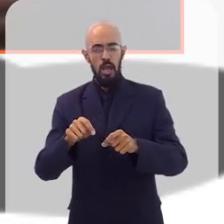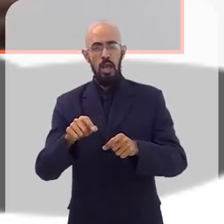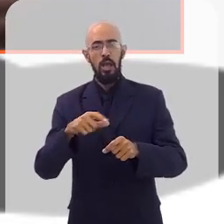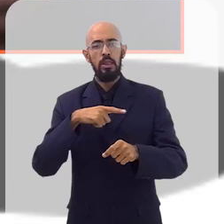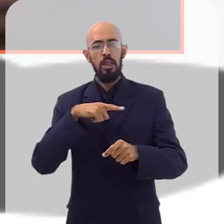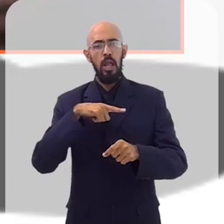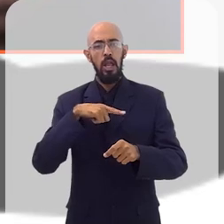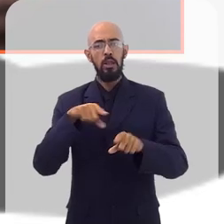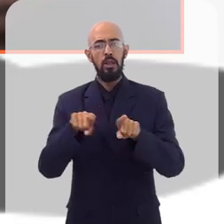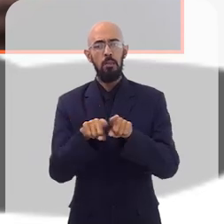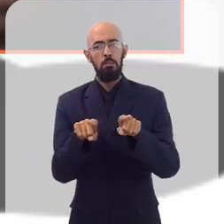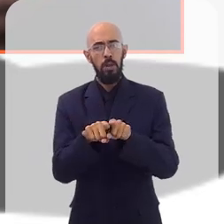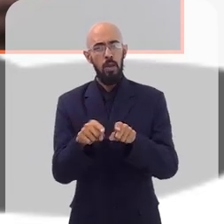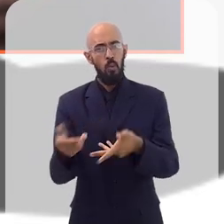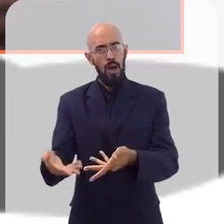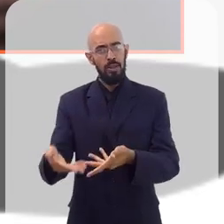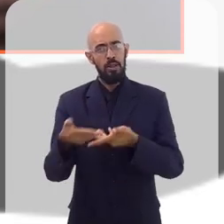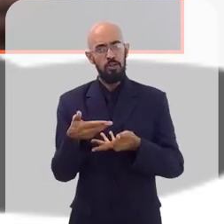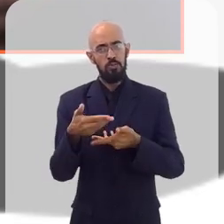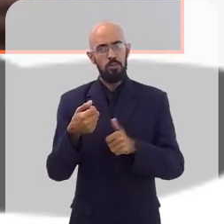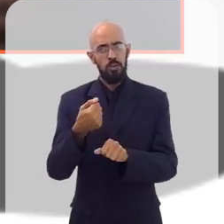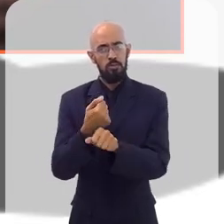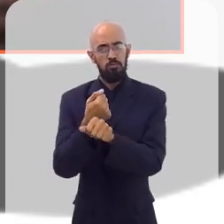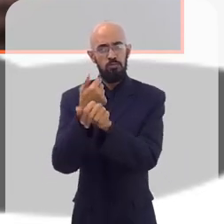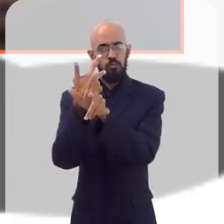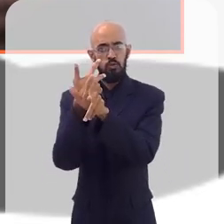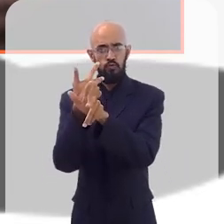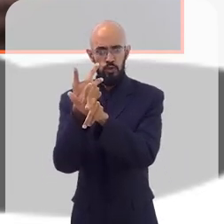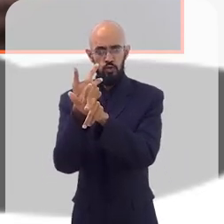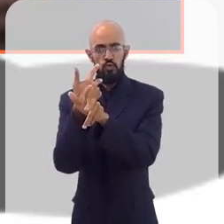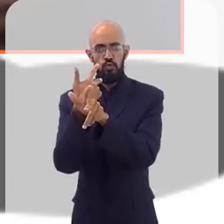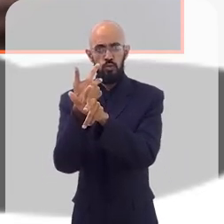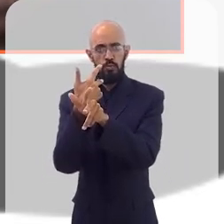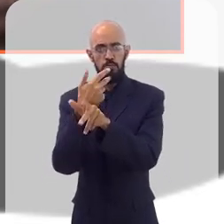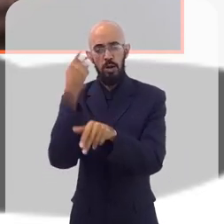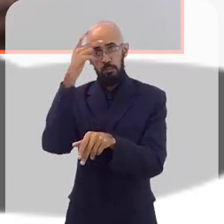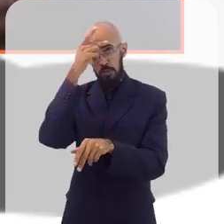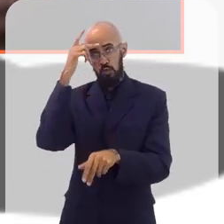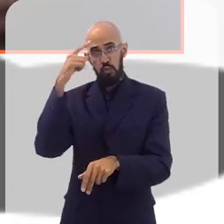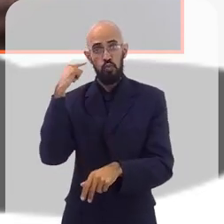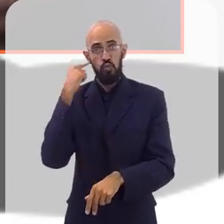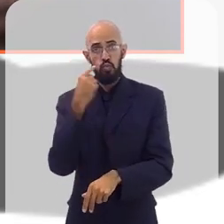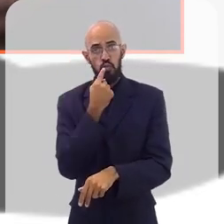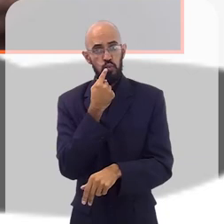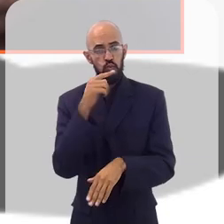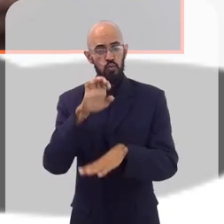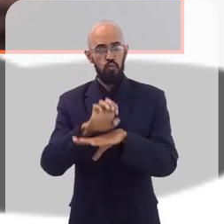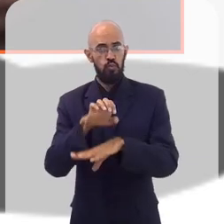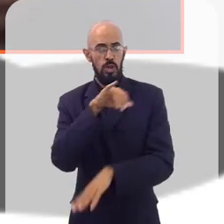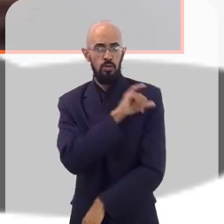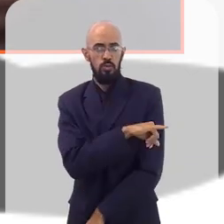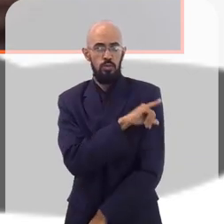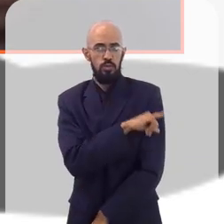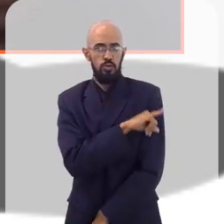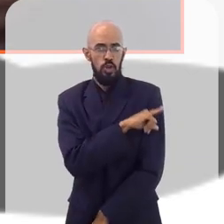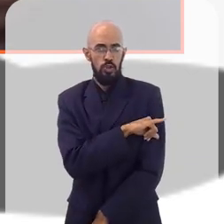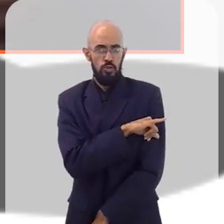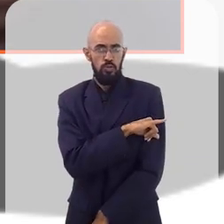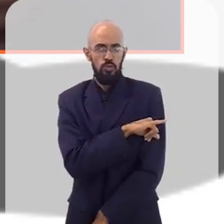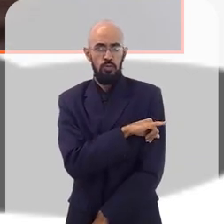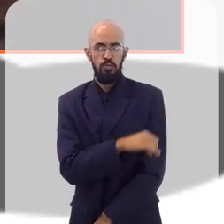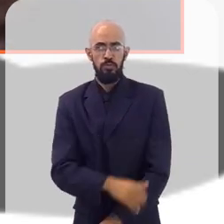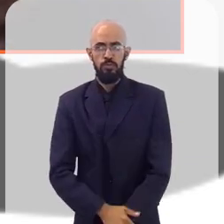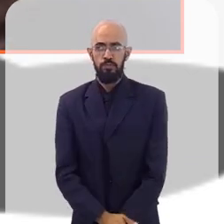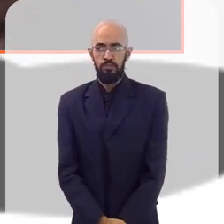telefônico aqueles famosos call center serviços de atendimento ao cliente SAC congêneres a